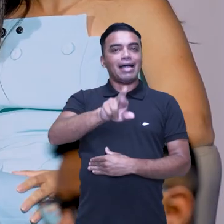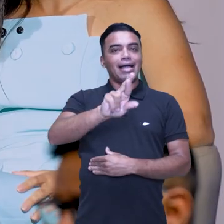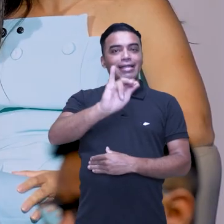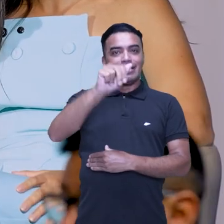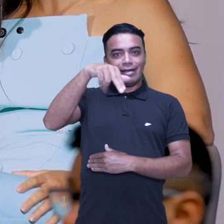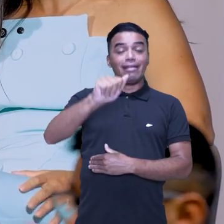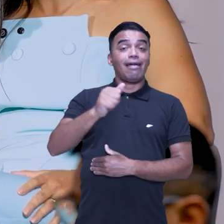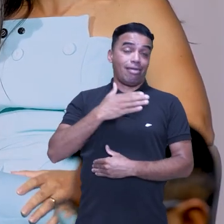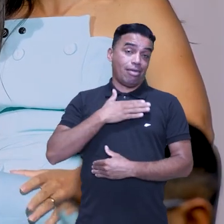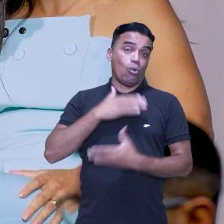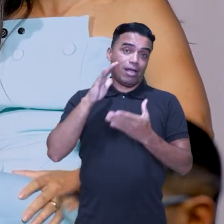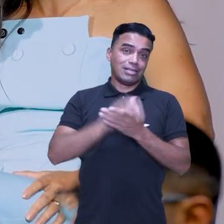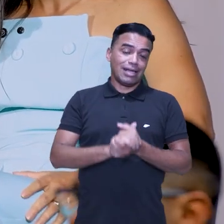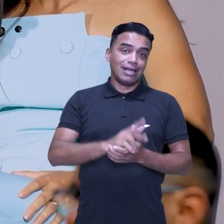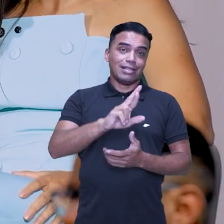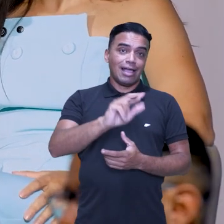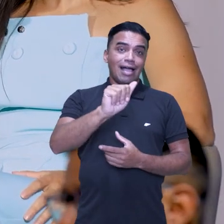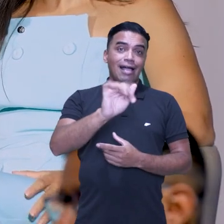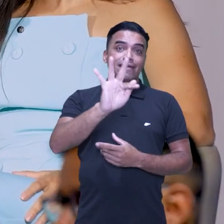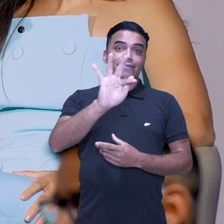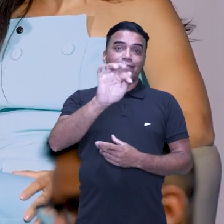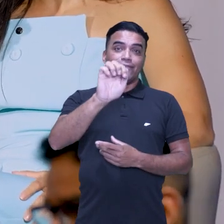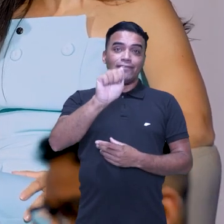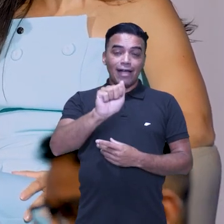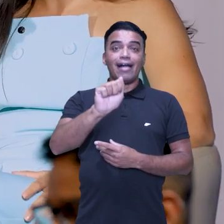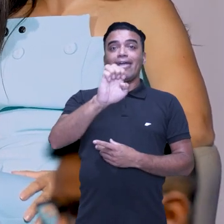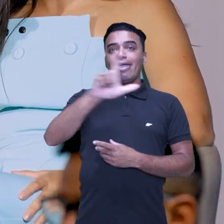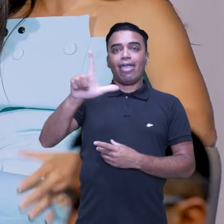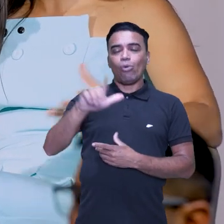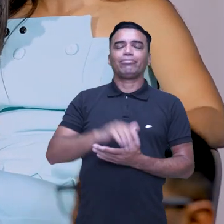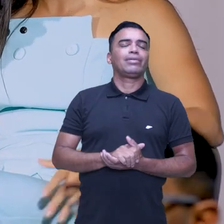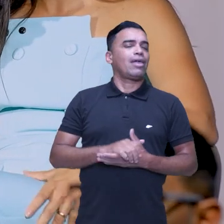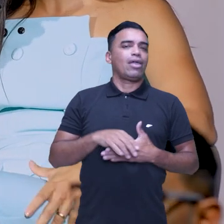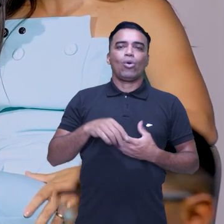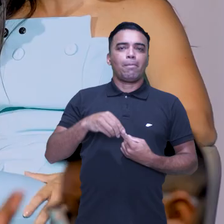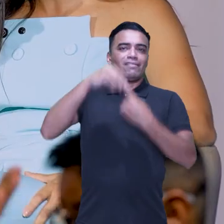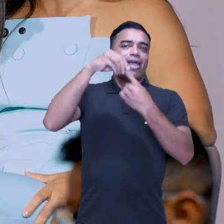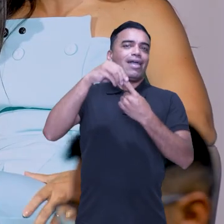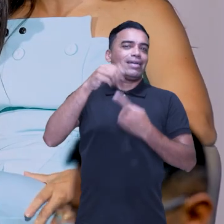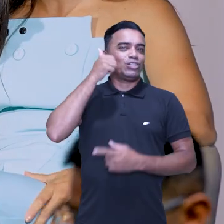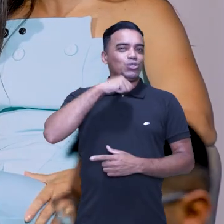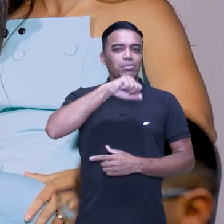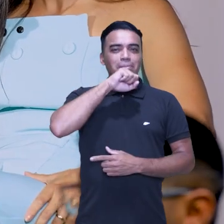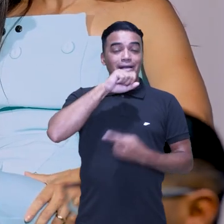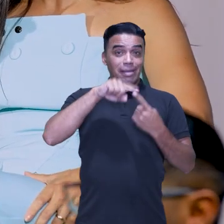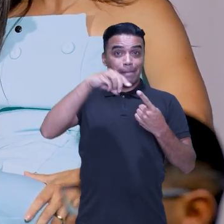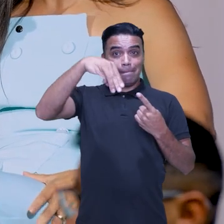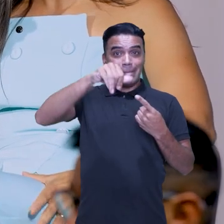Eu sou casada com o Rafael. Tenho o grande privilégio nessa vida de ser mãe da Maitê e do